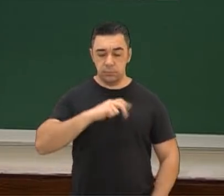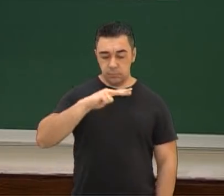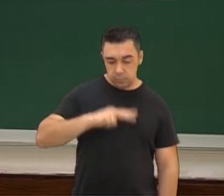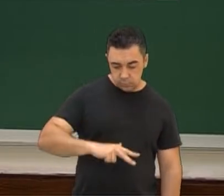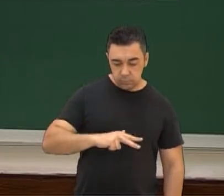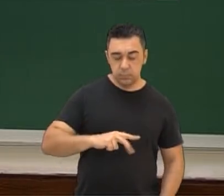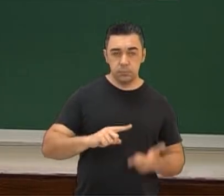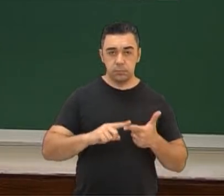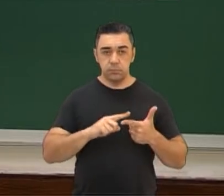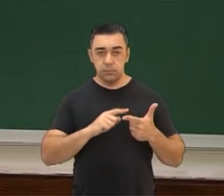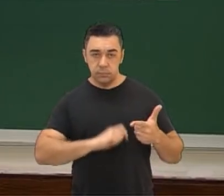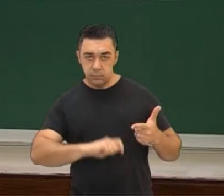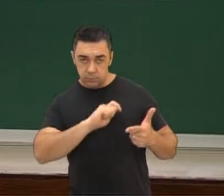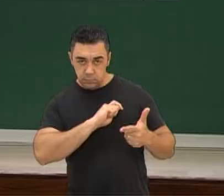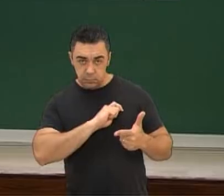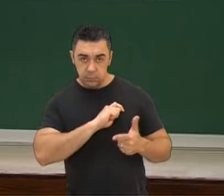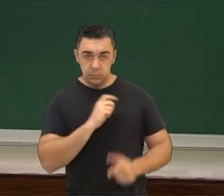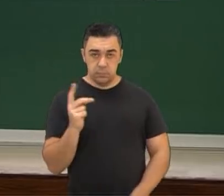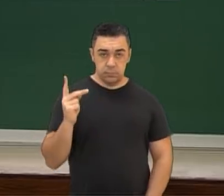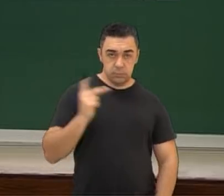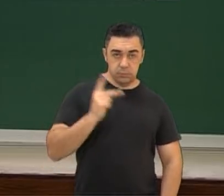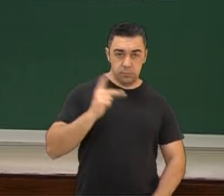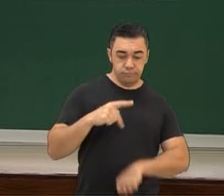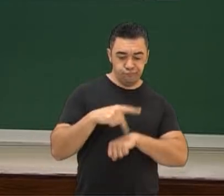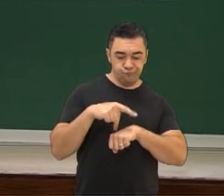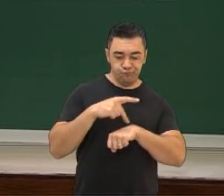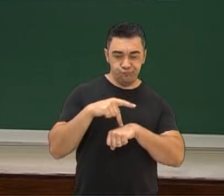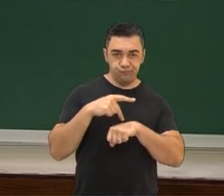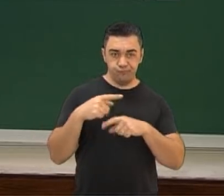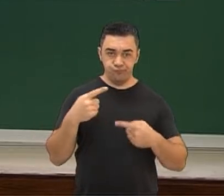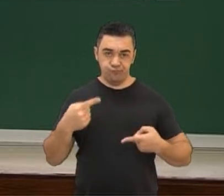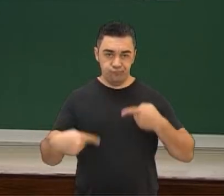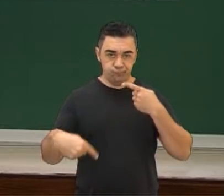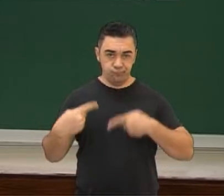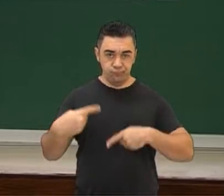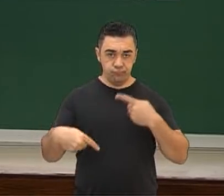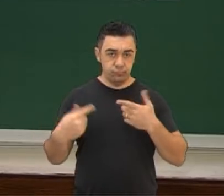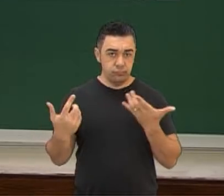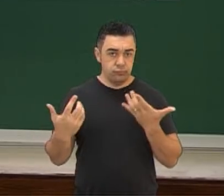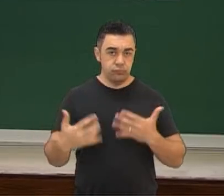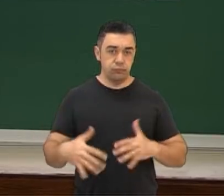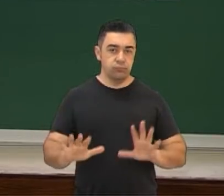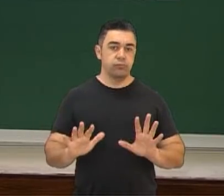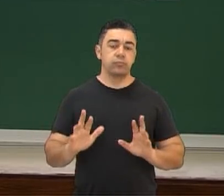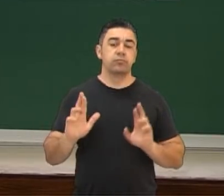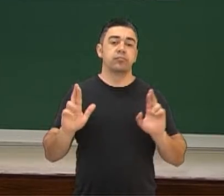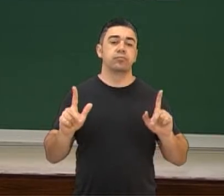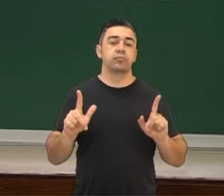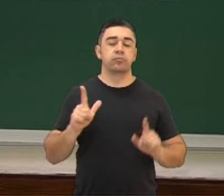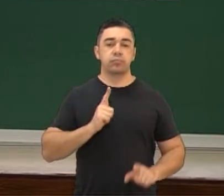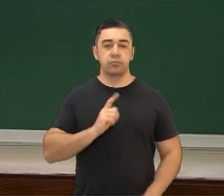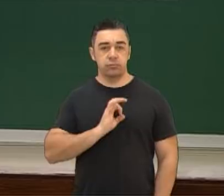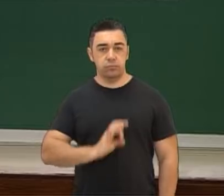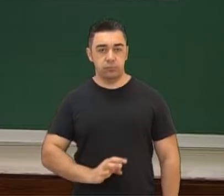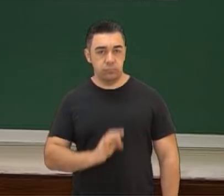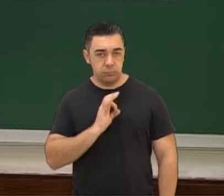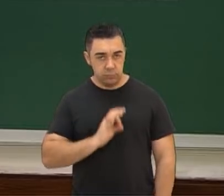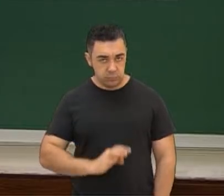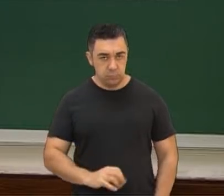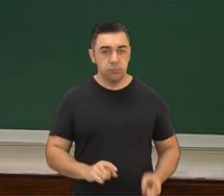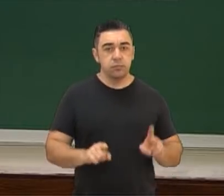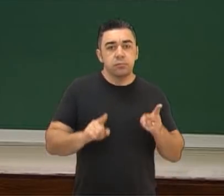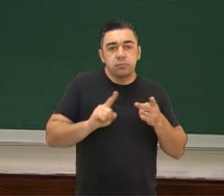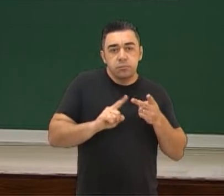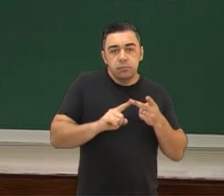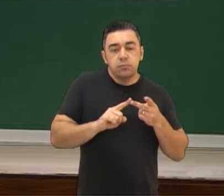Portugal e Espanha não eram necessariamente a mesma coisa que queriam os jesuítas e os povos indígenas, que